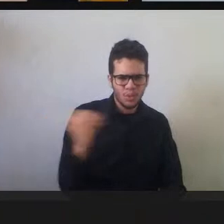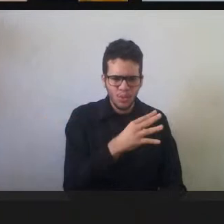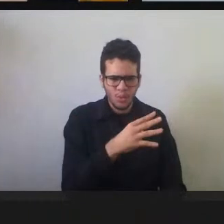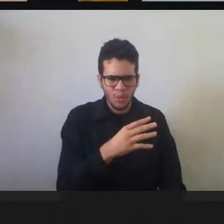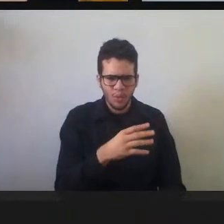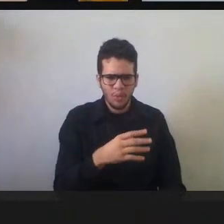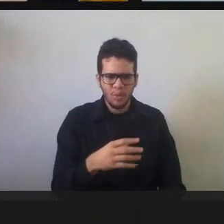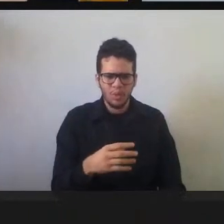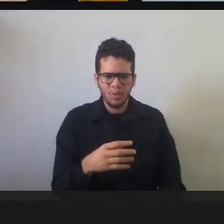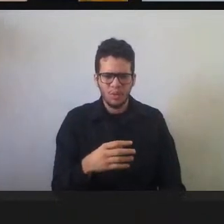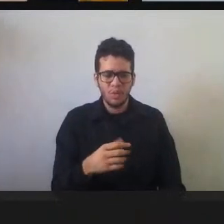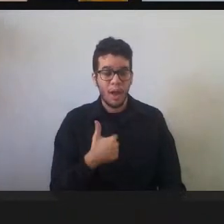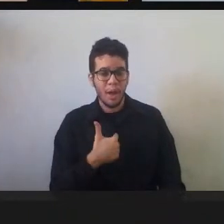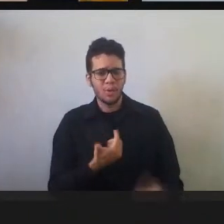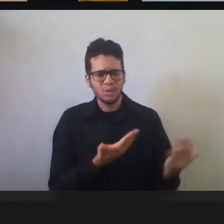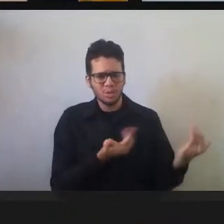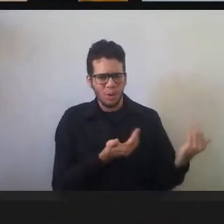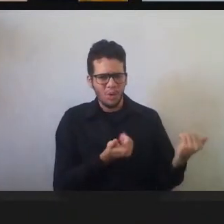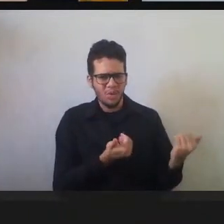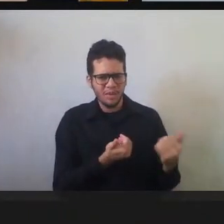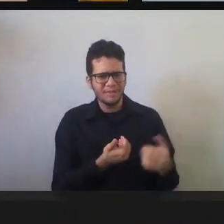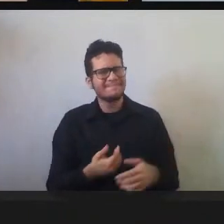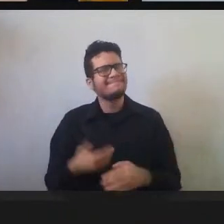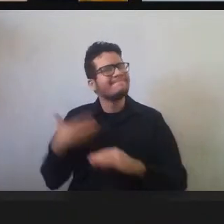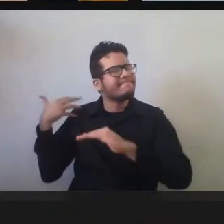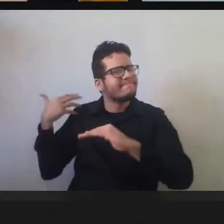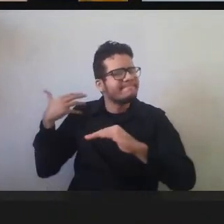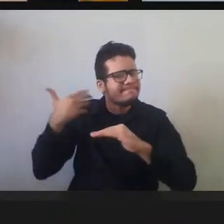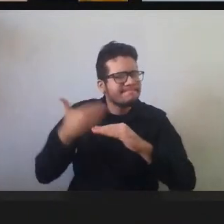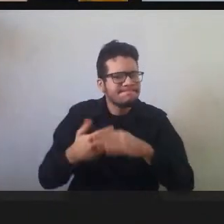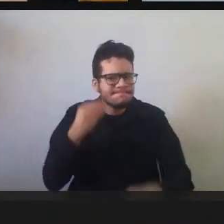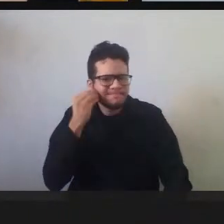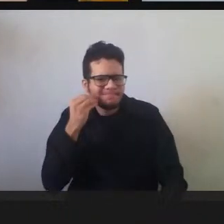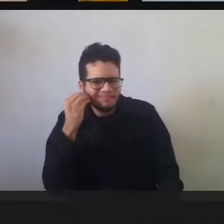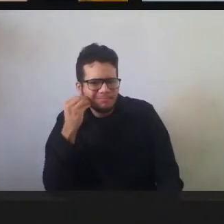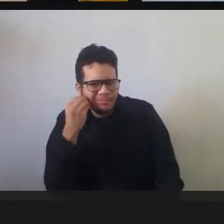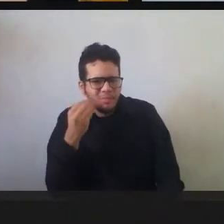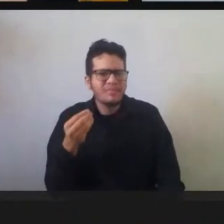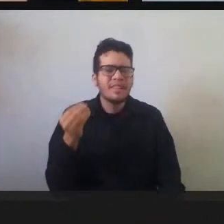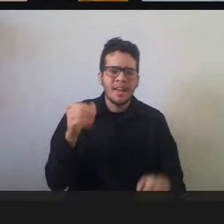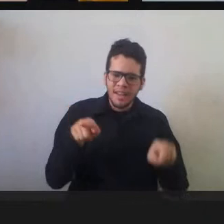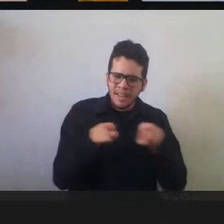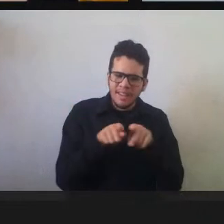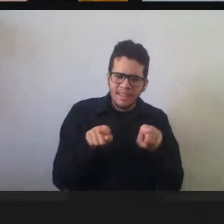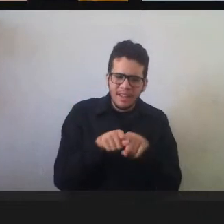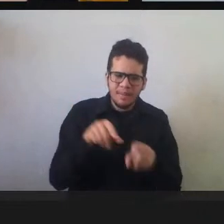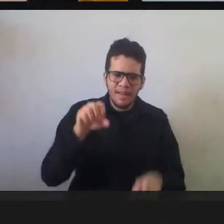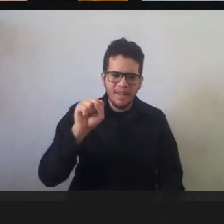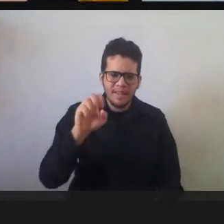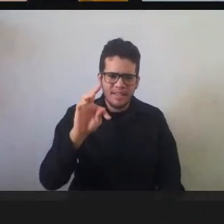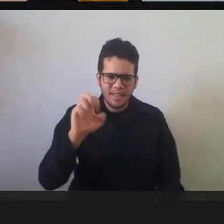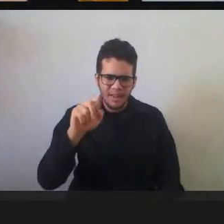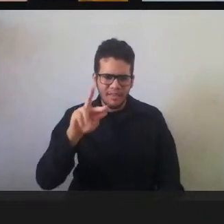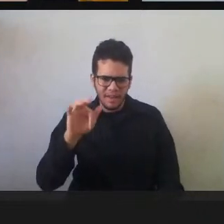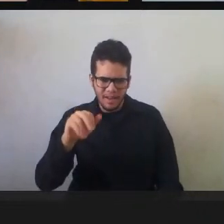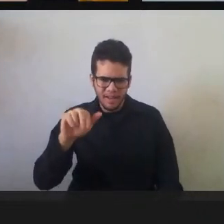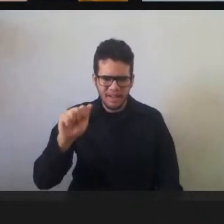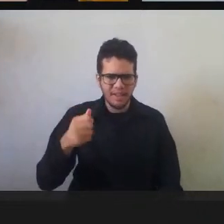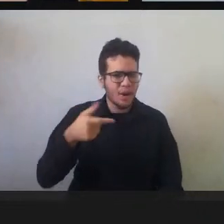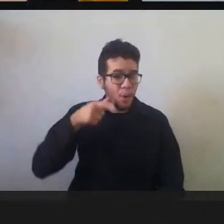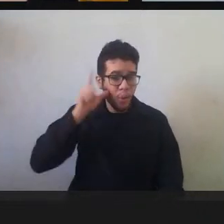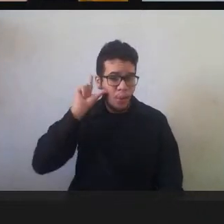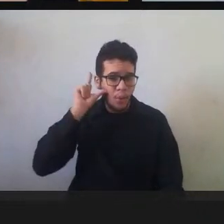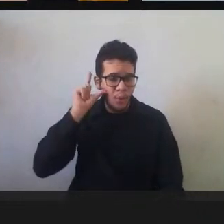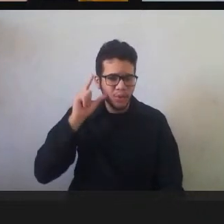e pensando também na fala da Stefania ontem no minicurso ele parece iniciar com tanta paixão nos